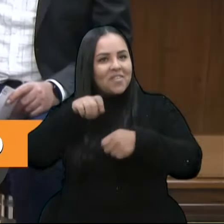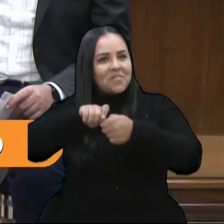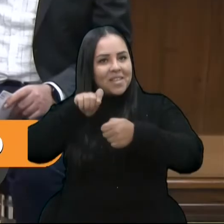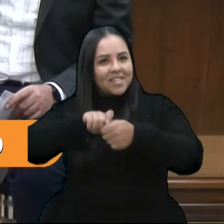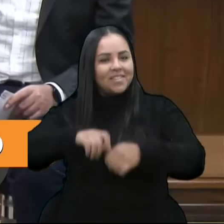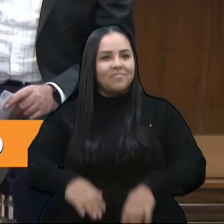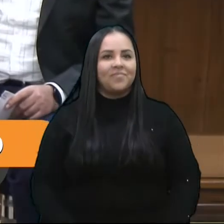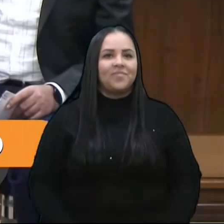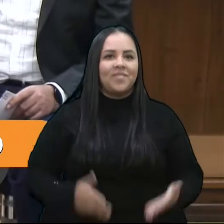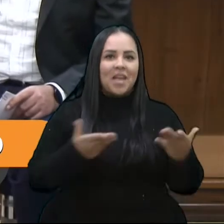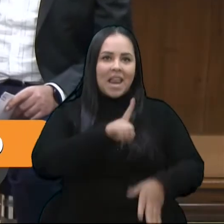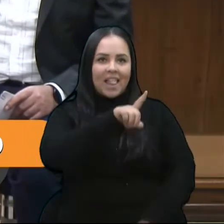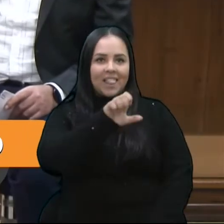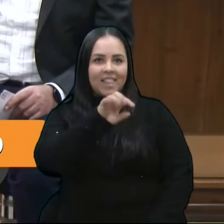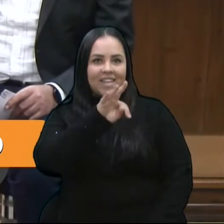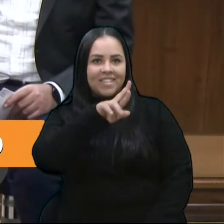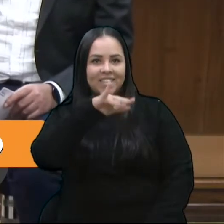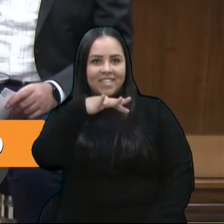Letícia, contigo.